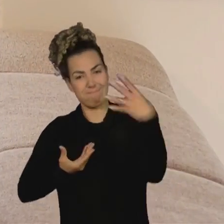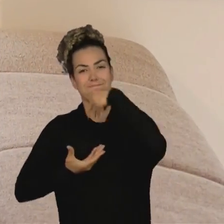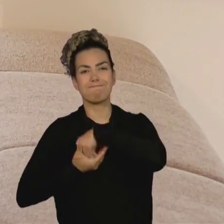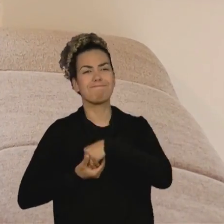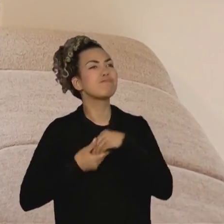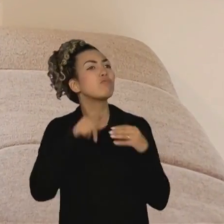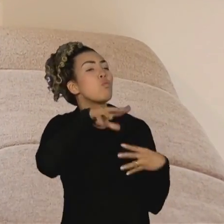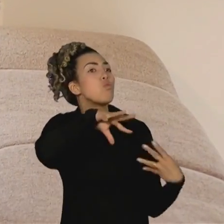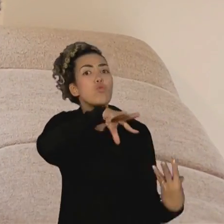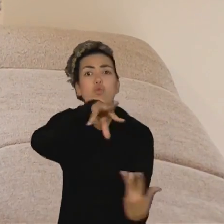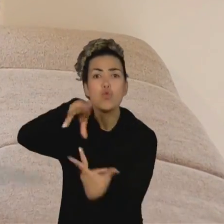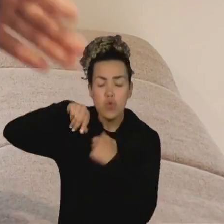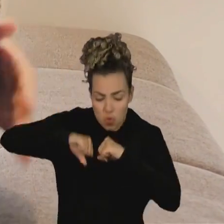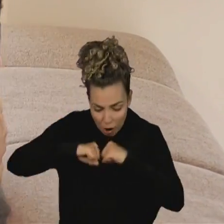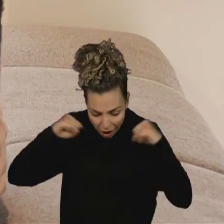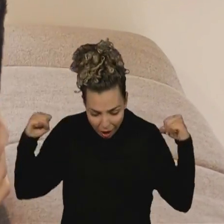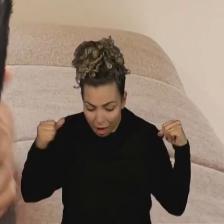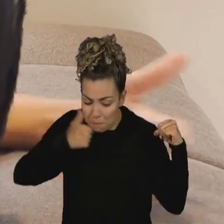melhor mãe do mundo.